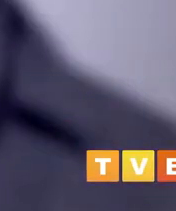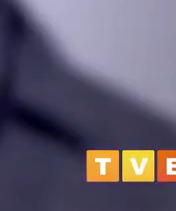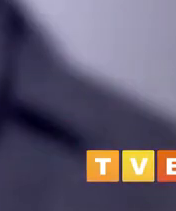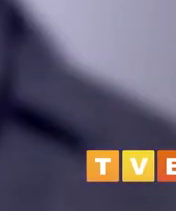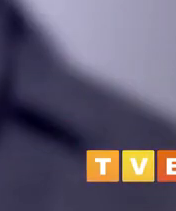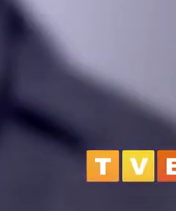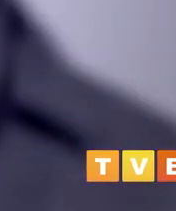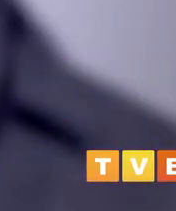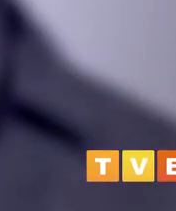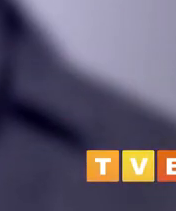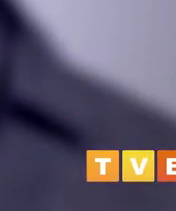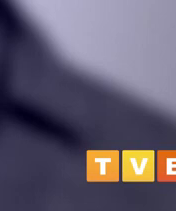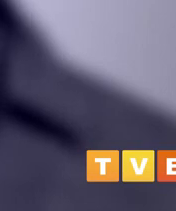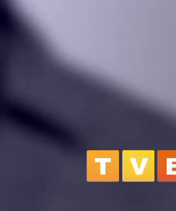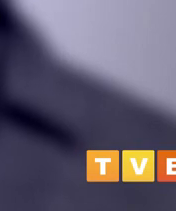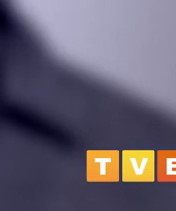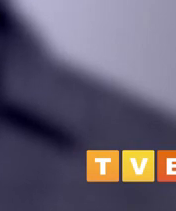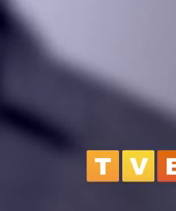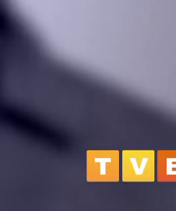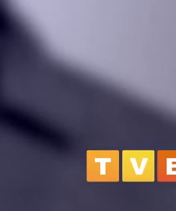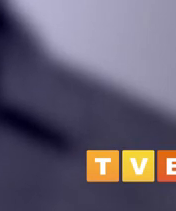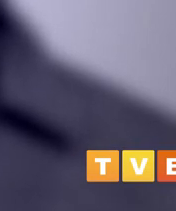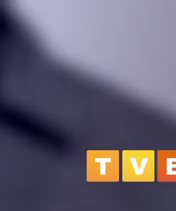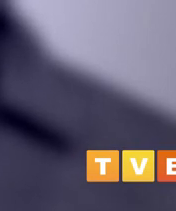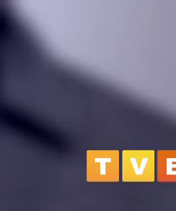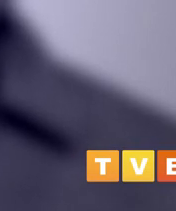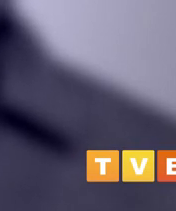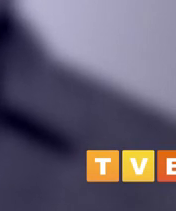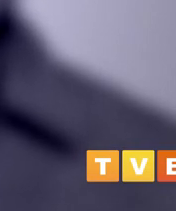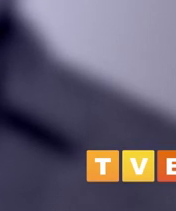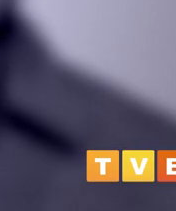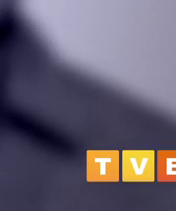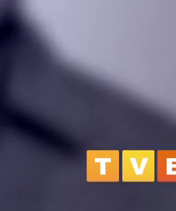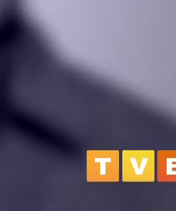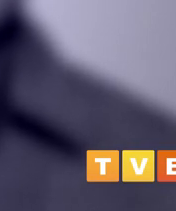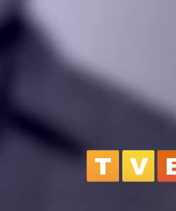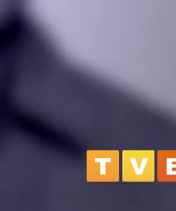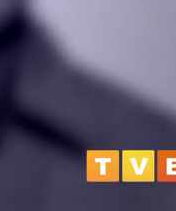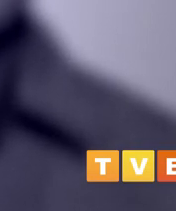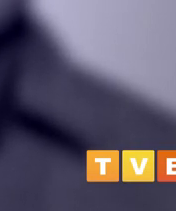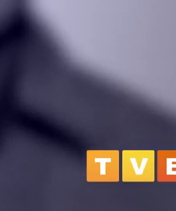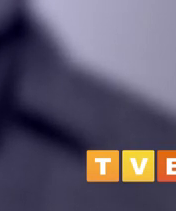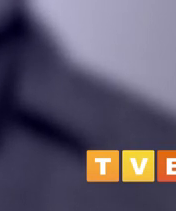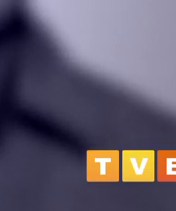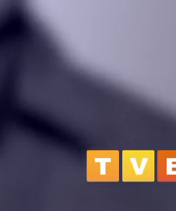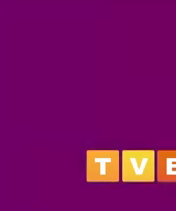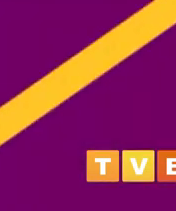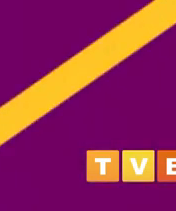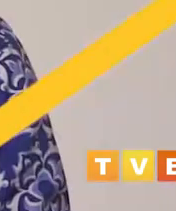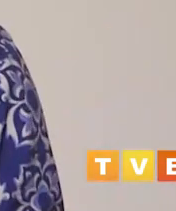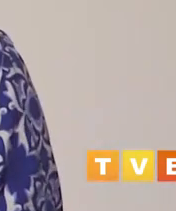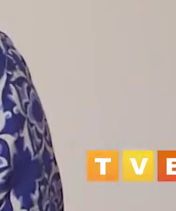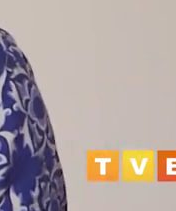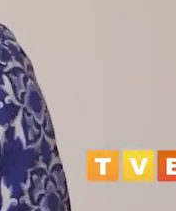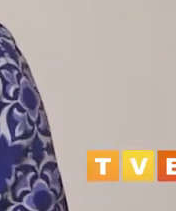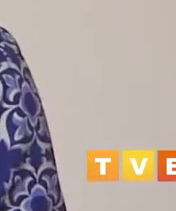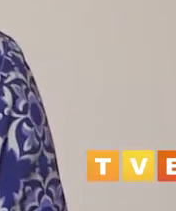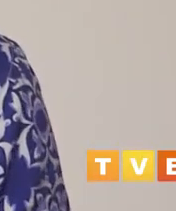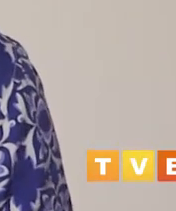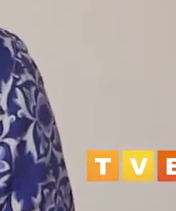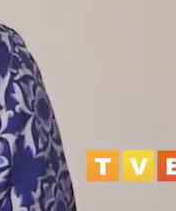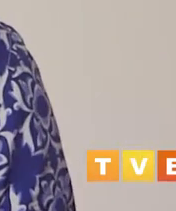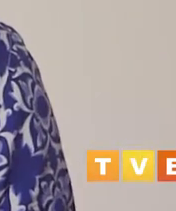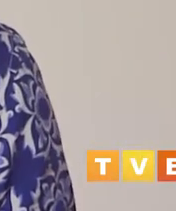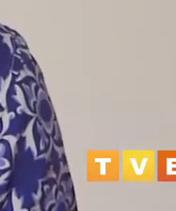a agricultura familiar rural contemporâneo é o tema do economista mestre em